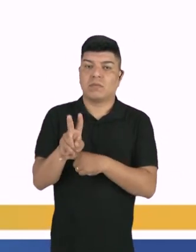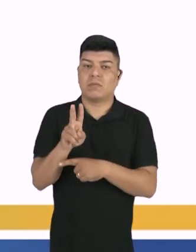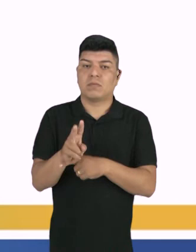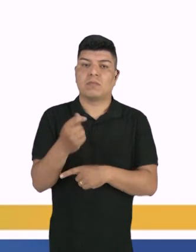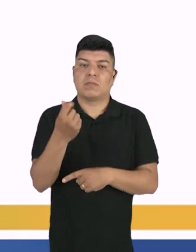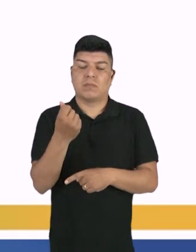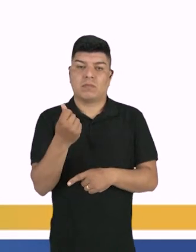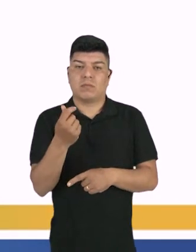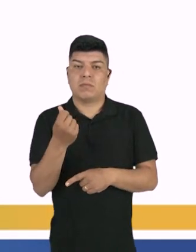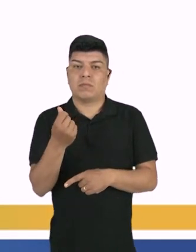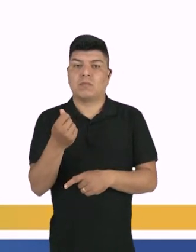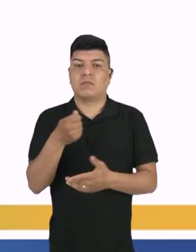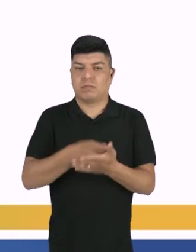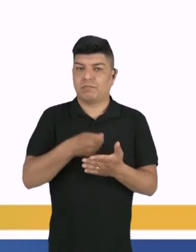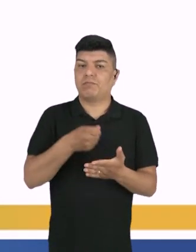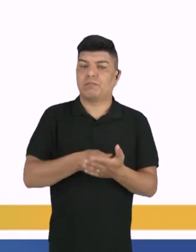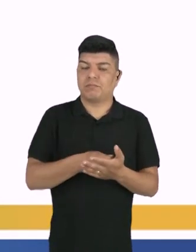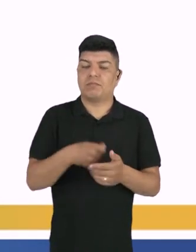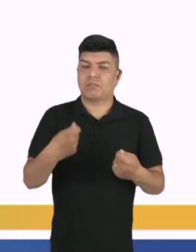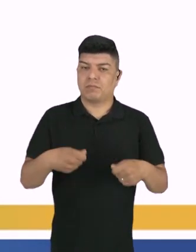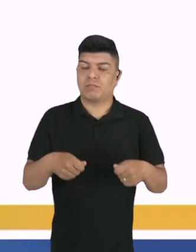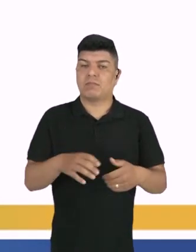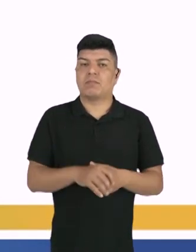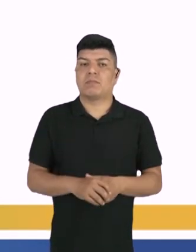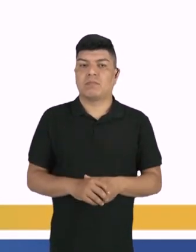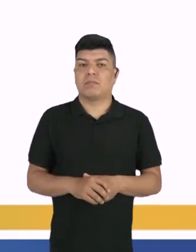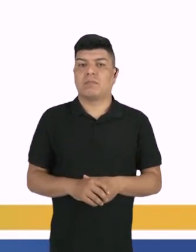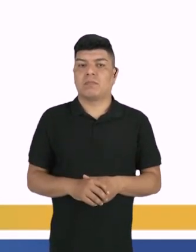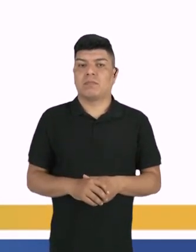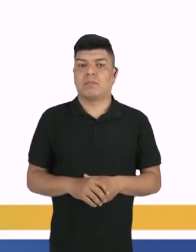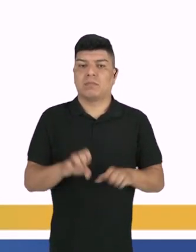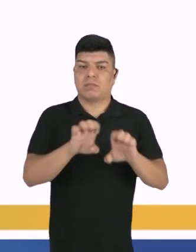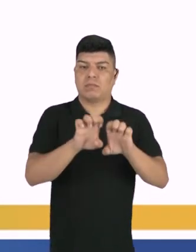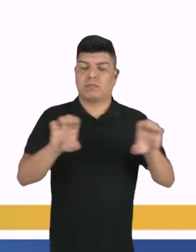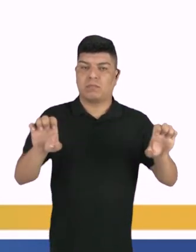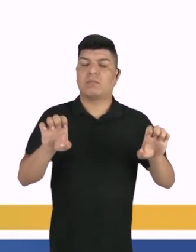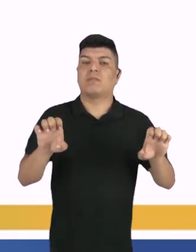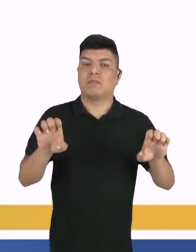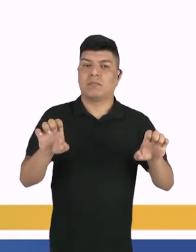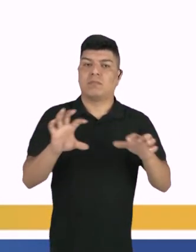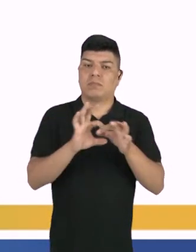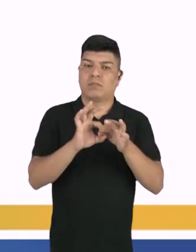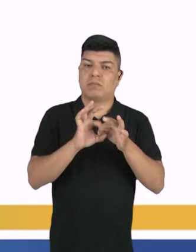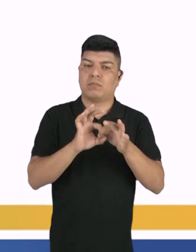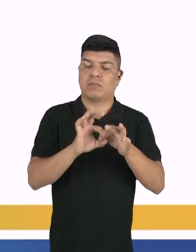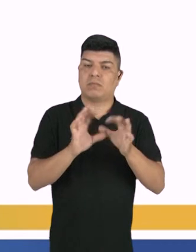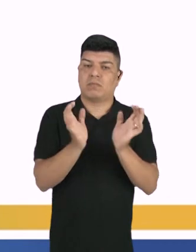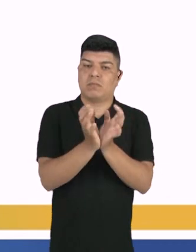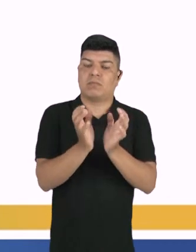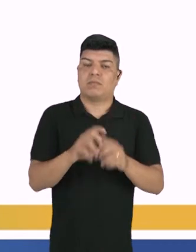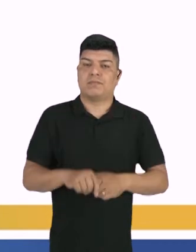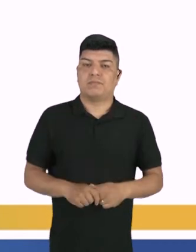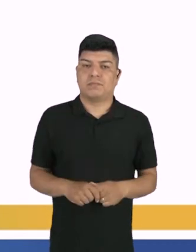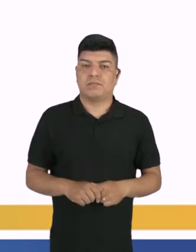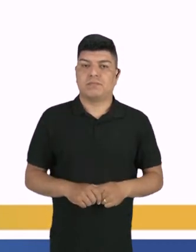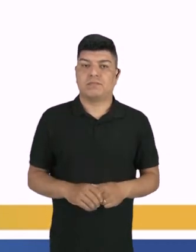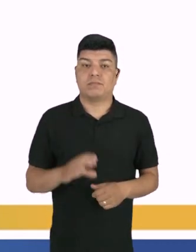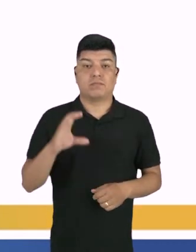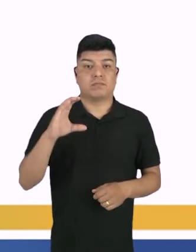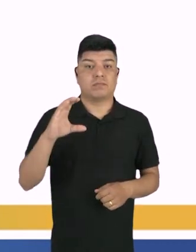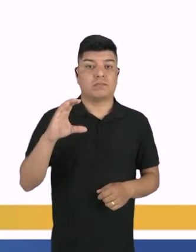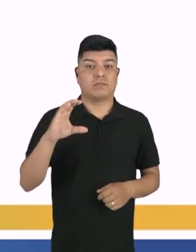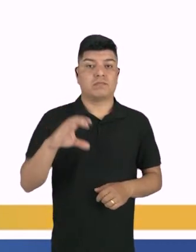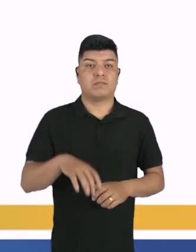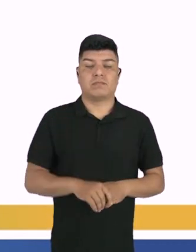contribuição sindical obrigatória, fim da estrutura sindical corporativista. Alternativa